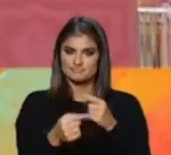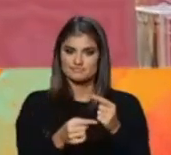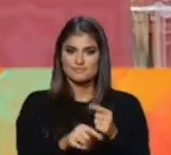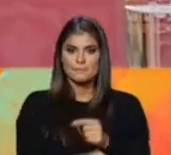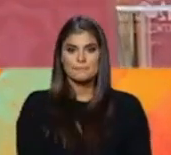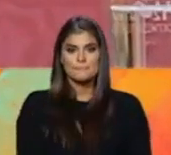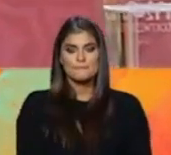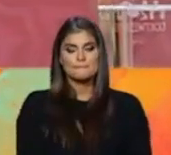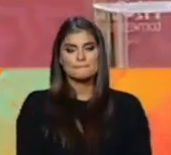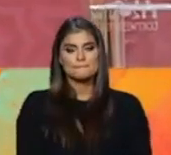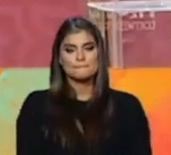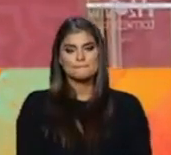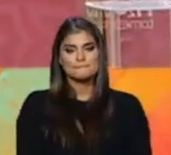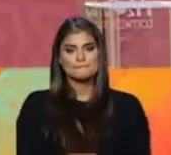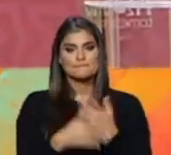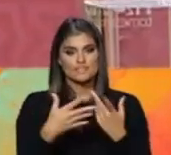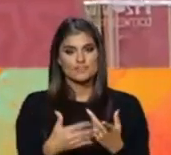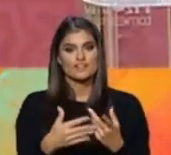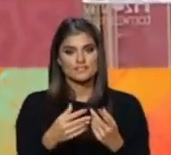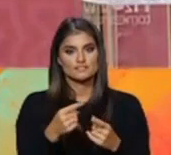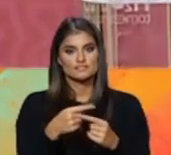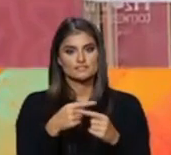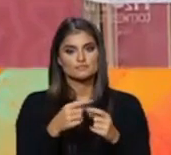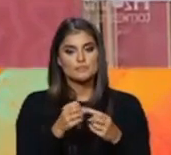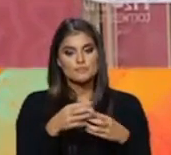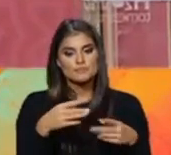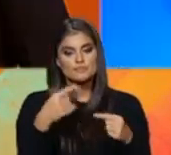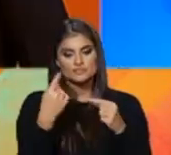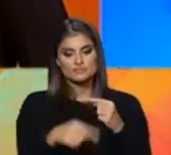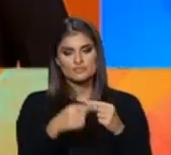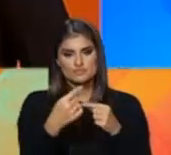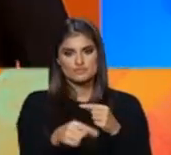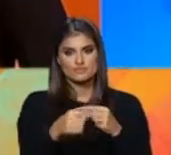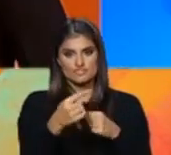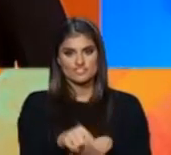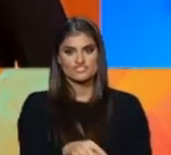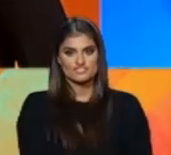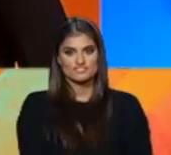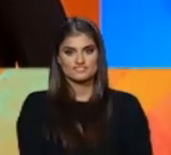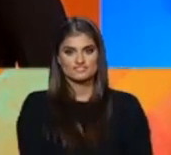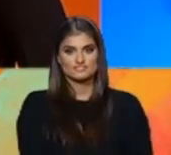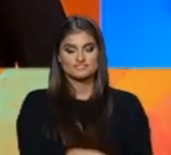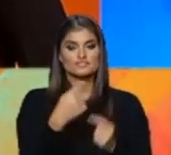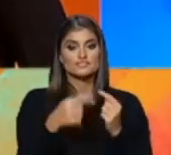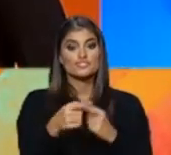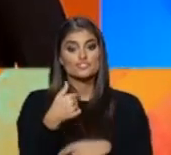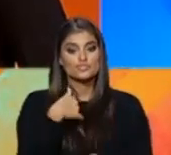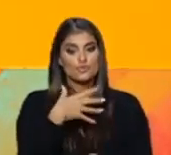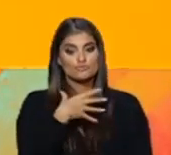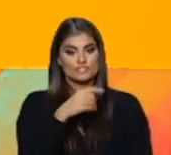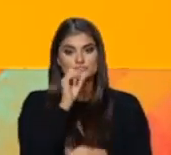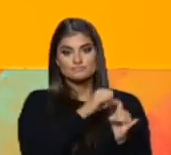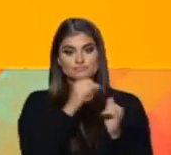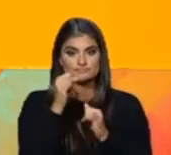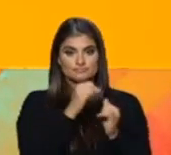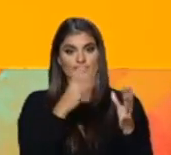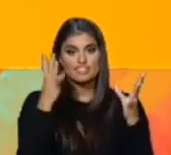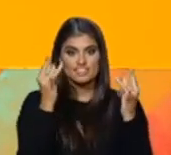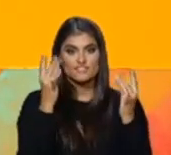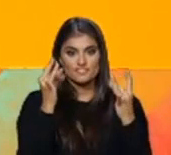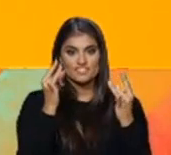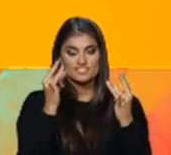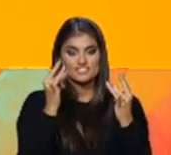Bíblia, já tem duas... A crescer todos os dias. Tem o Antigo e o Novo Testamento. A crescer todos os dias. Eu gostei desta desgarrada. Foi muito divertido-me